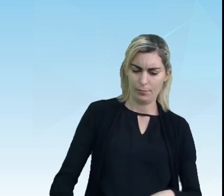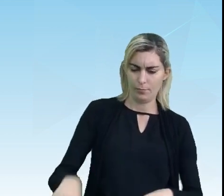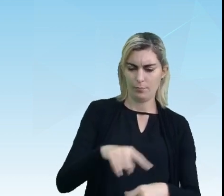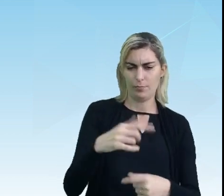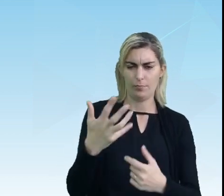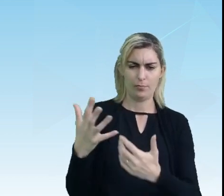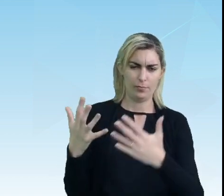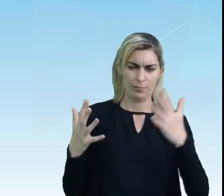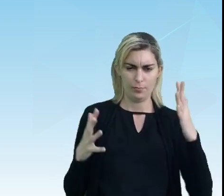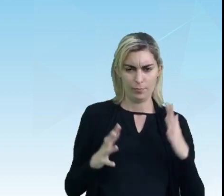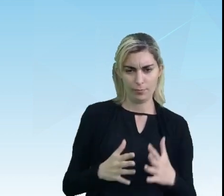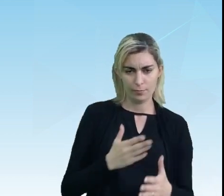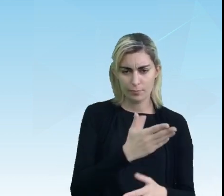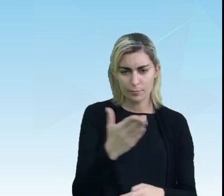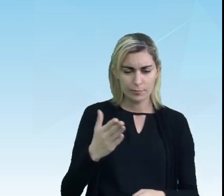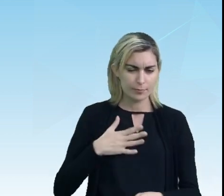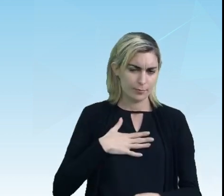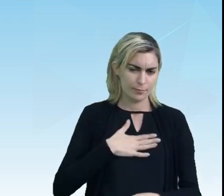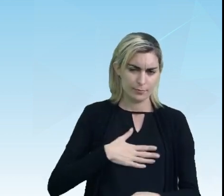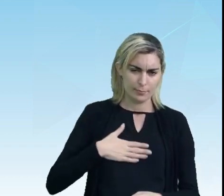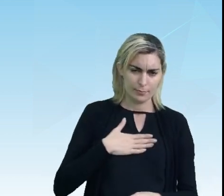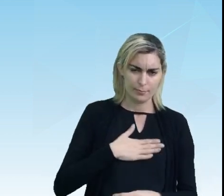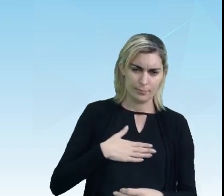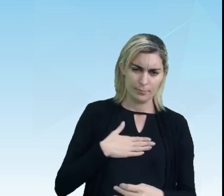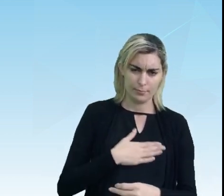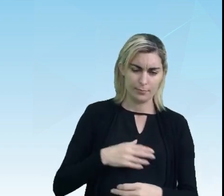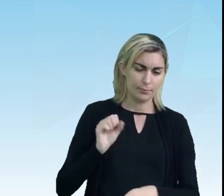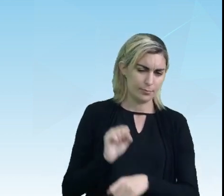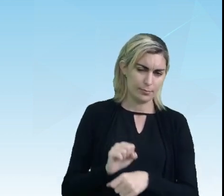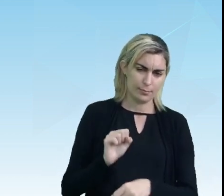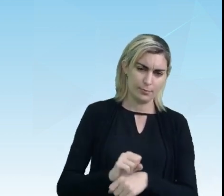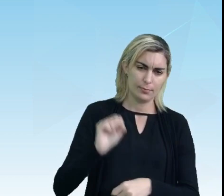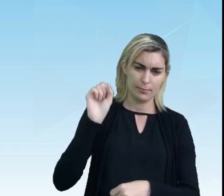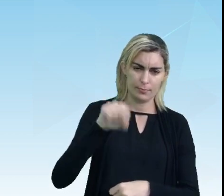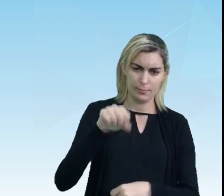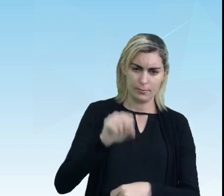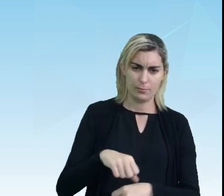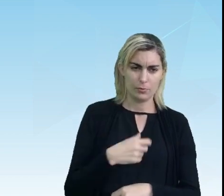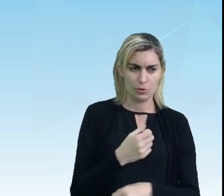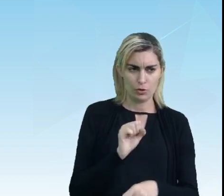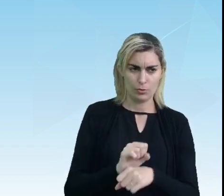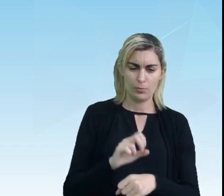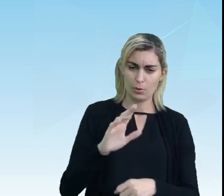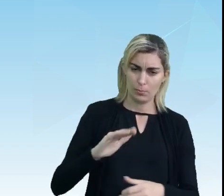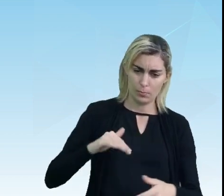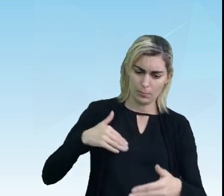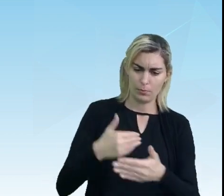meio ambiente. Vocês gostaram, meus amores? Espero que sim. E espero você na